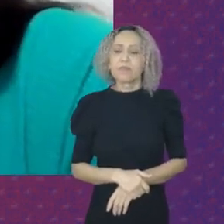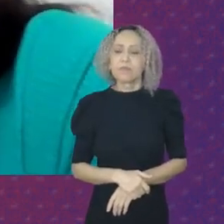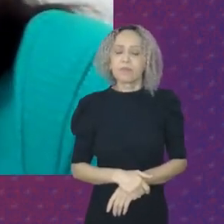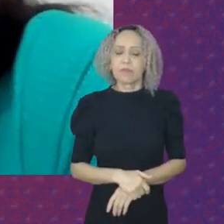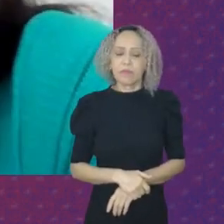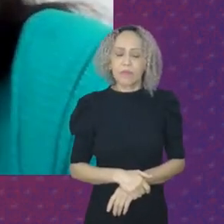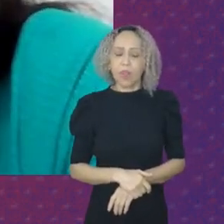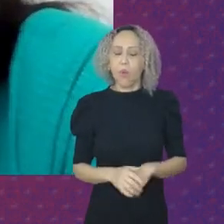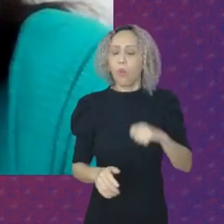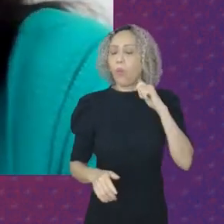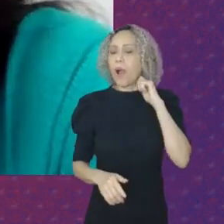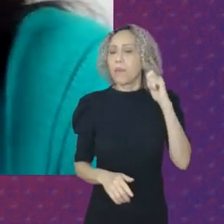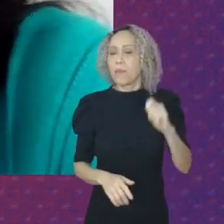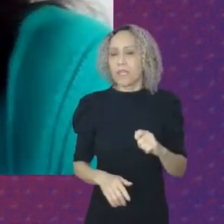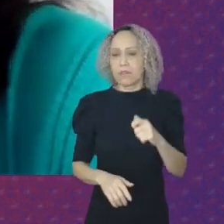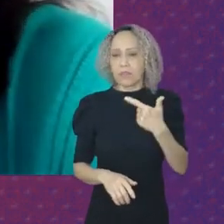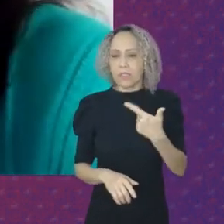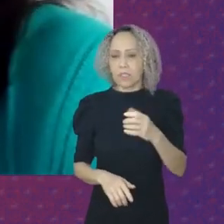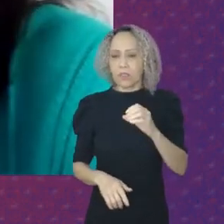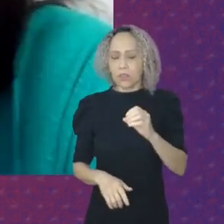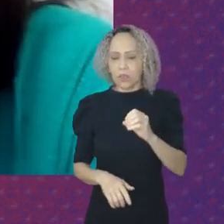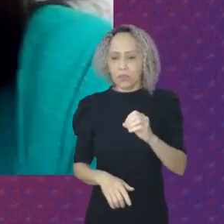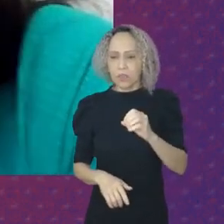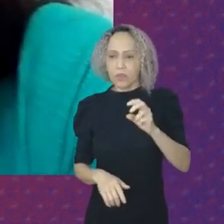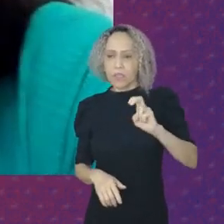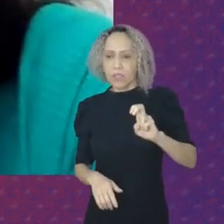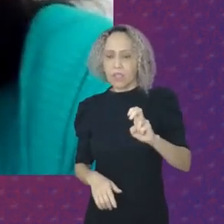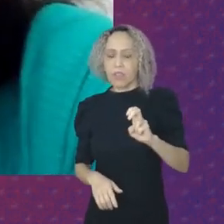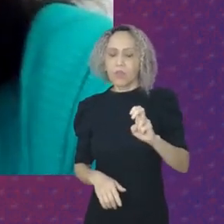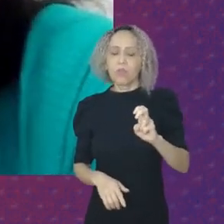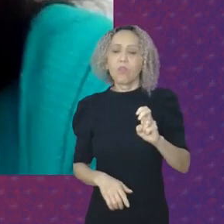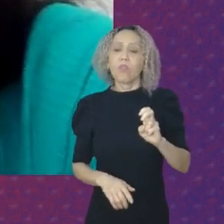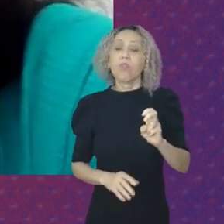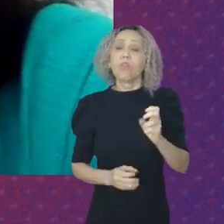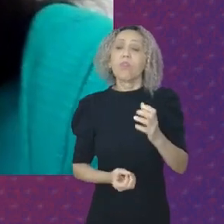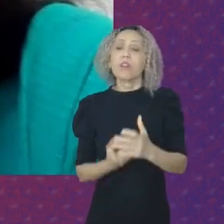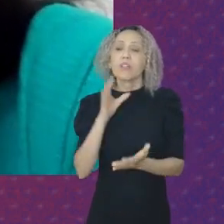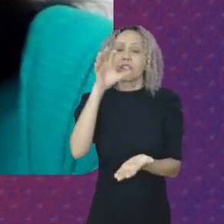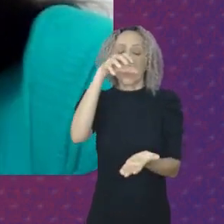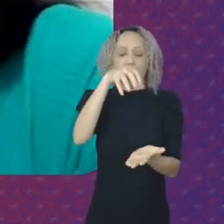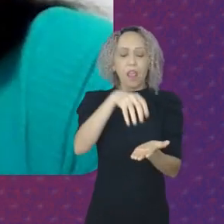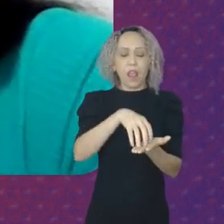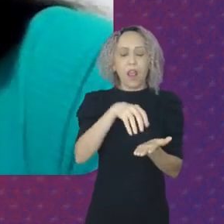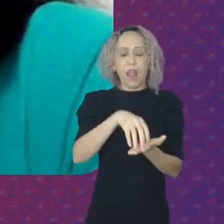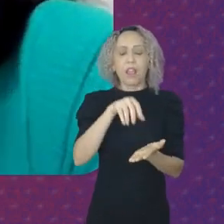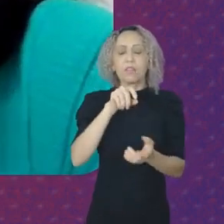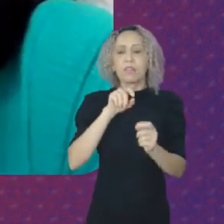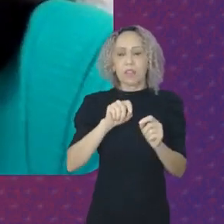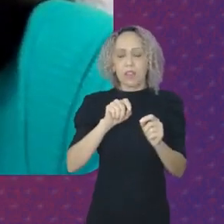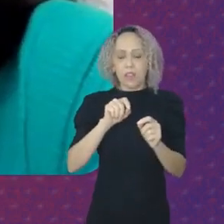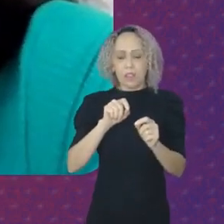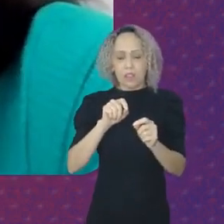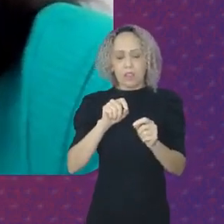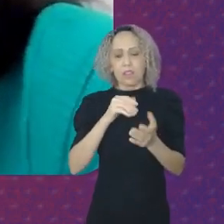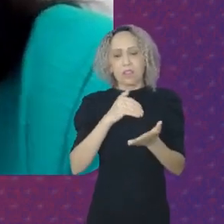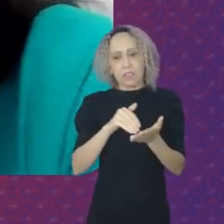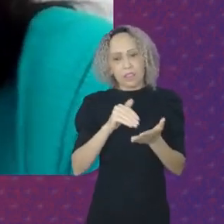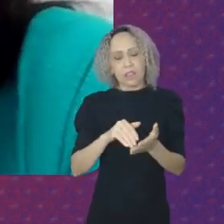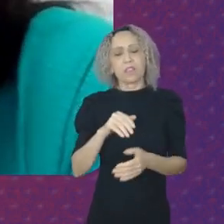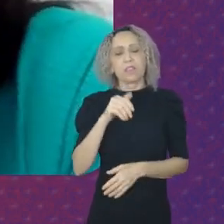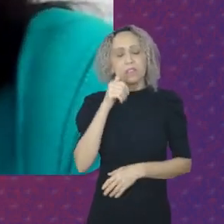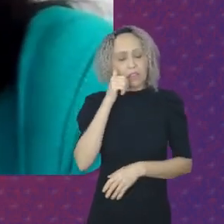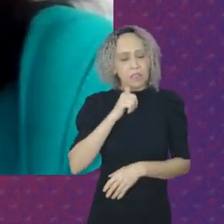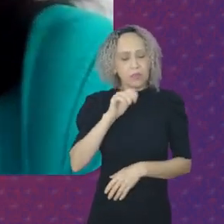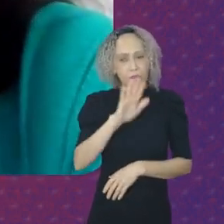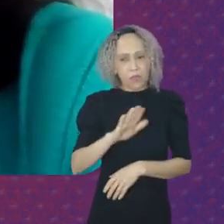Central de Atendimento à Mulher, né, a gente usa a sigla CAM, e a partir de 2006, a SPM assume aí a